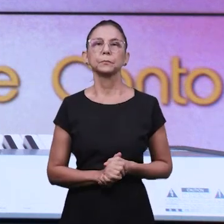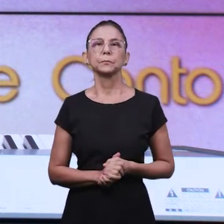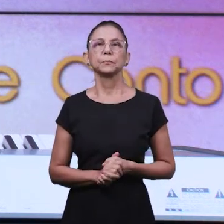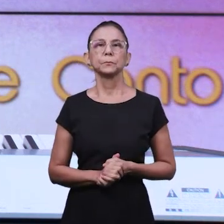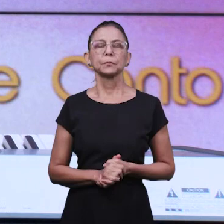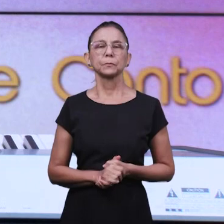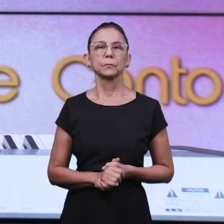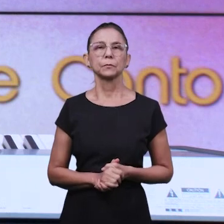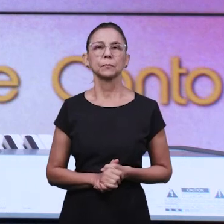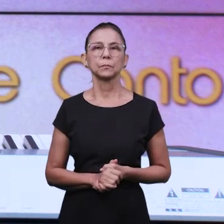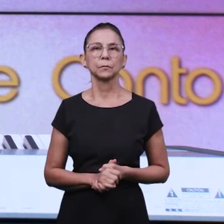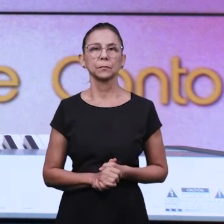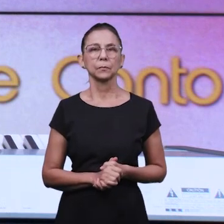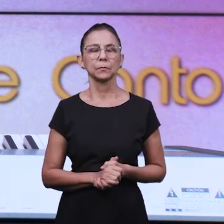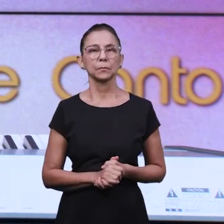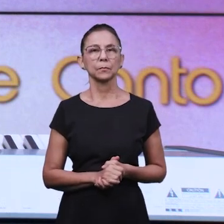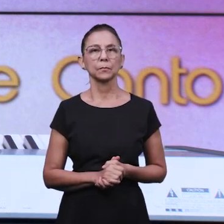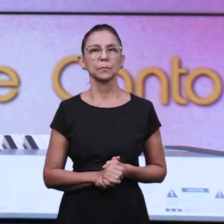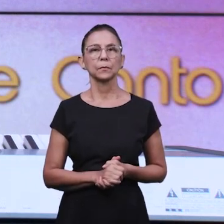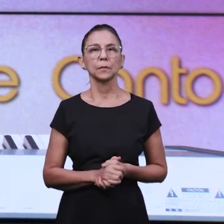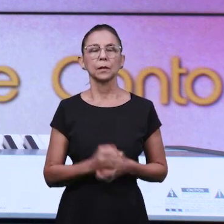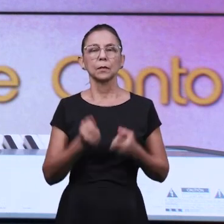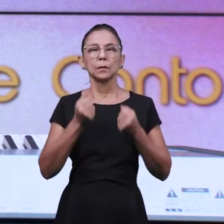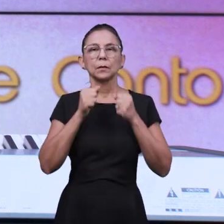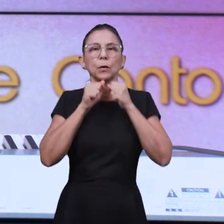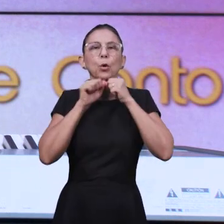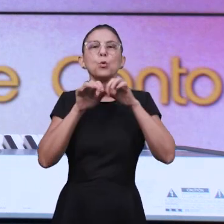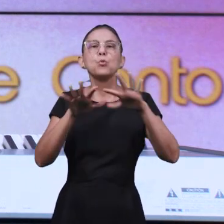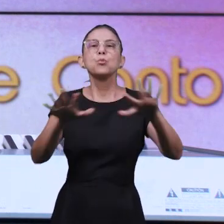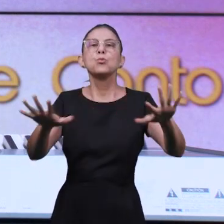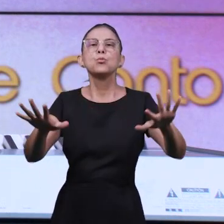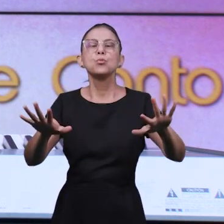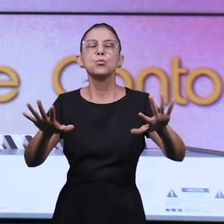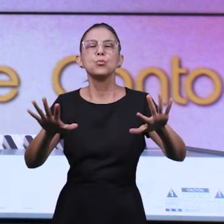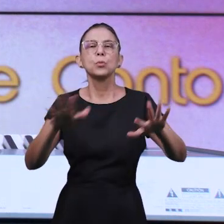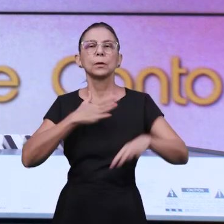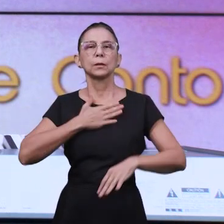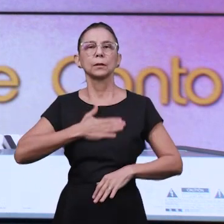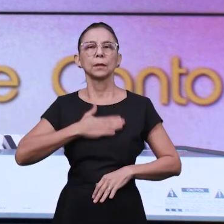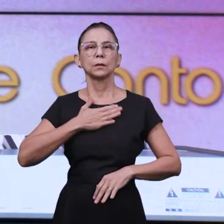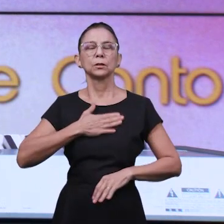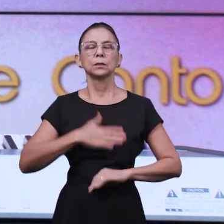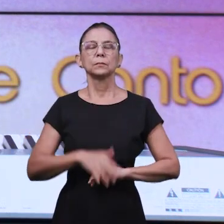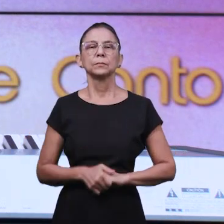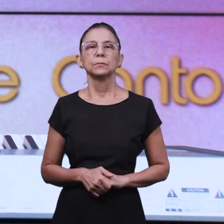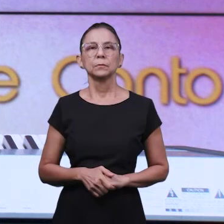início. Primeiro, soltem todo o ar, relaxem.